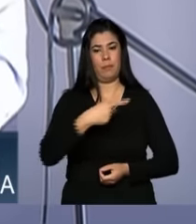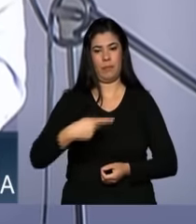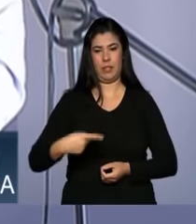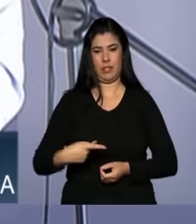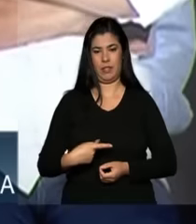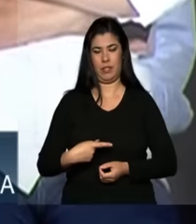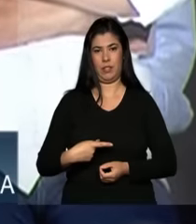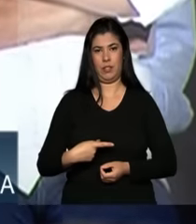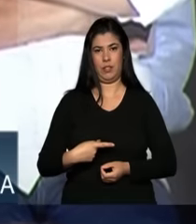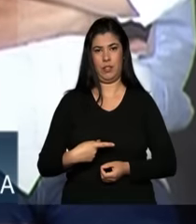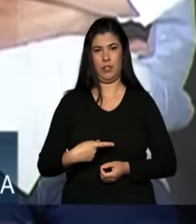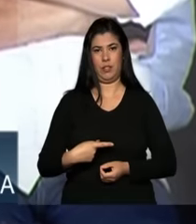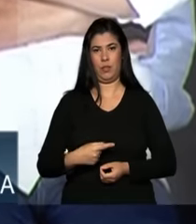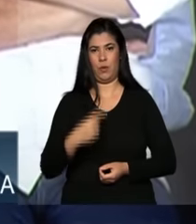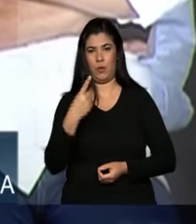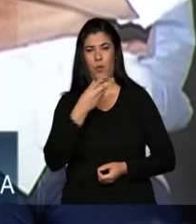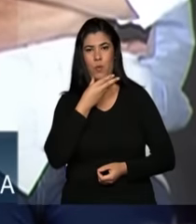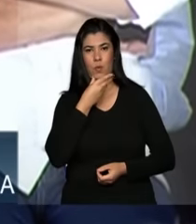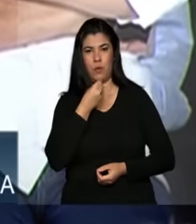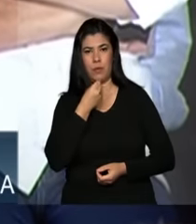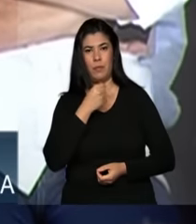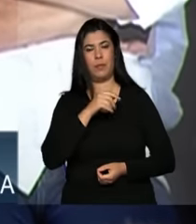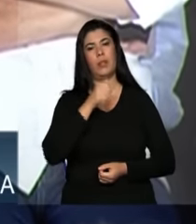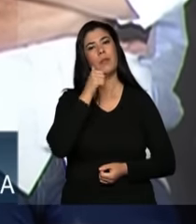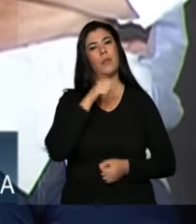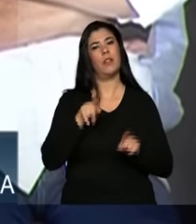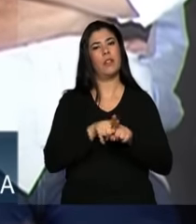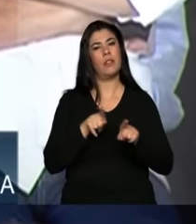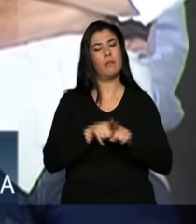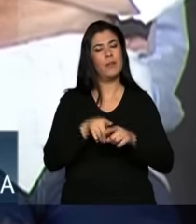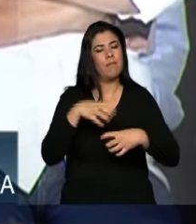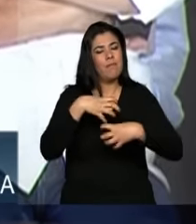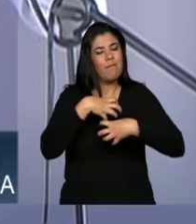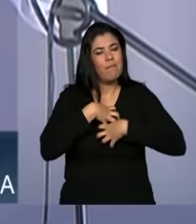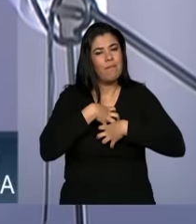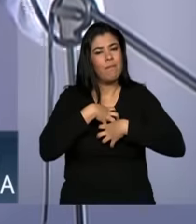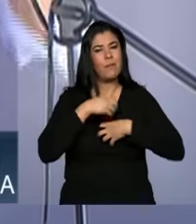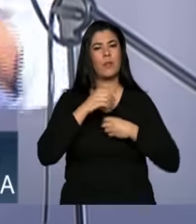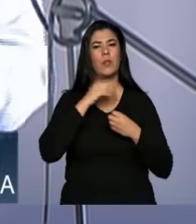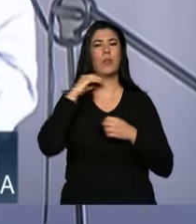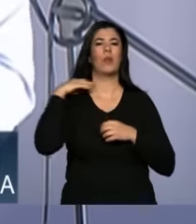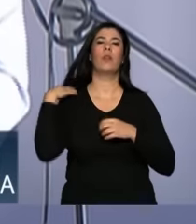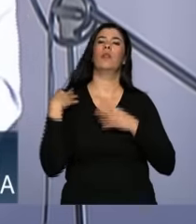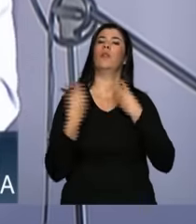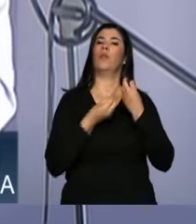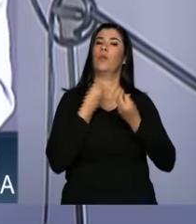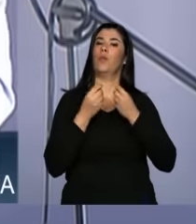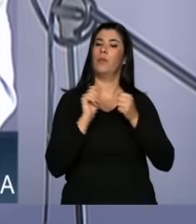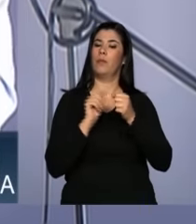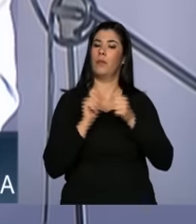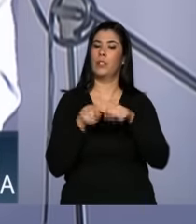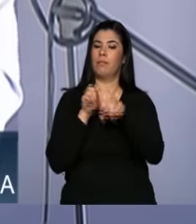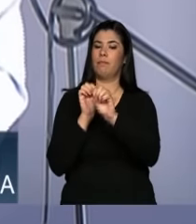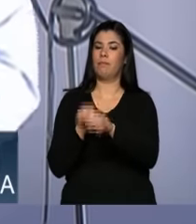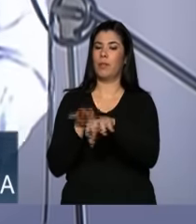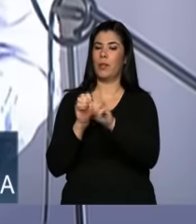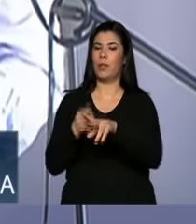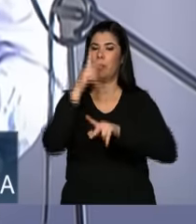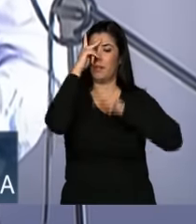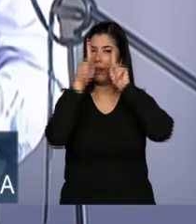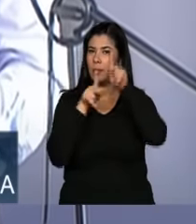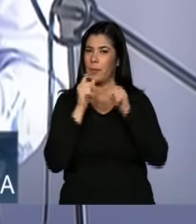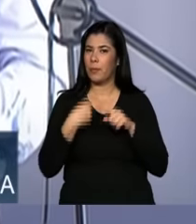uma presidenta com a sensibilidade de cuidar da educação do nosso país. Porque